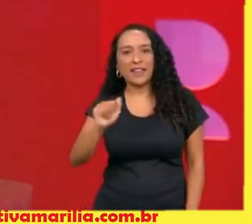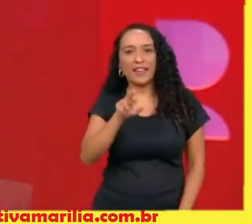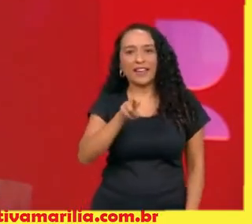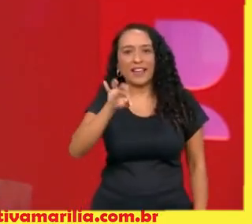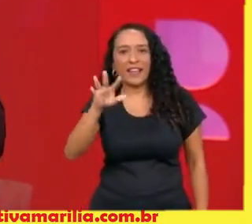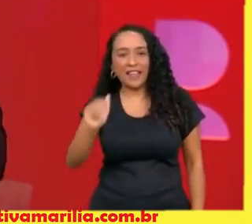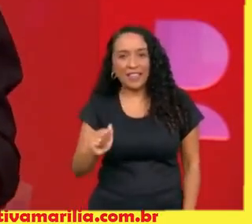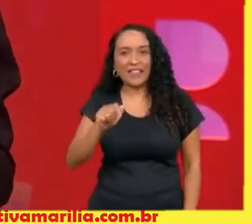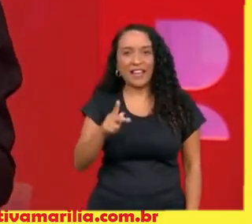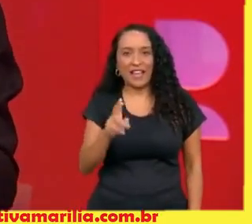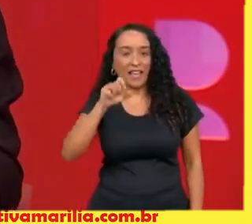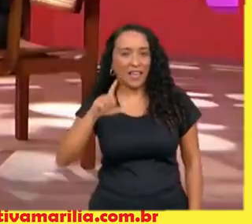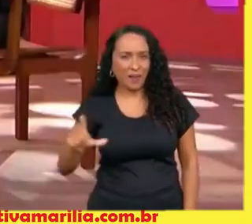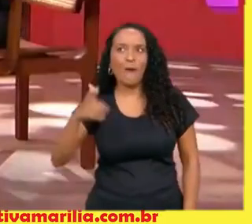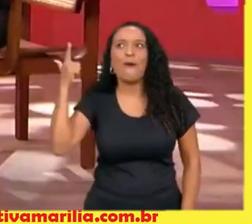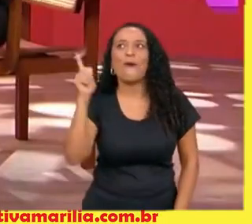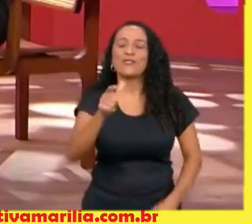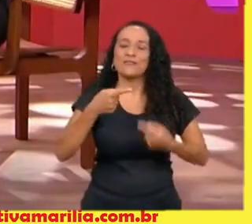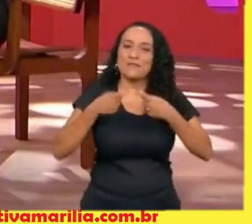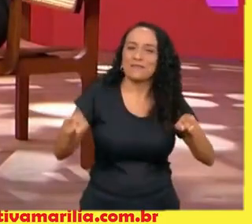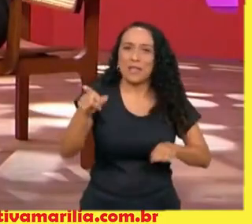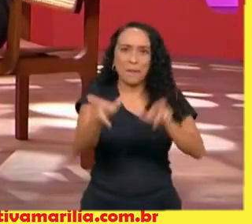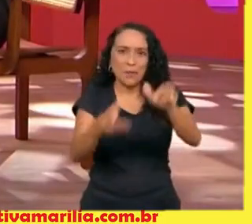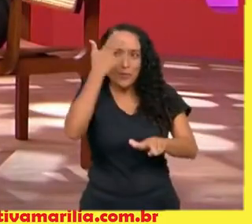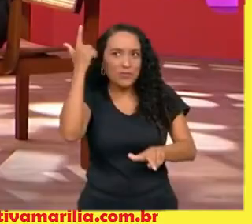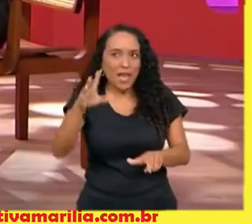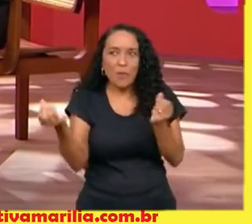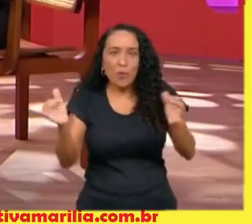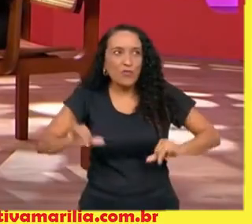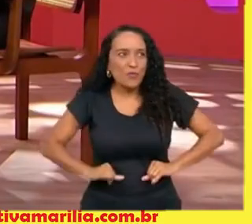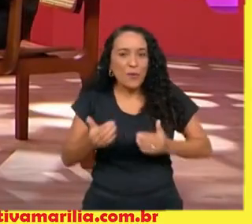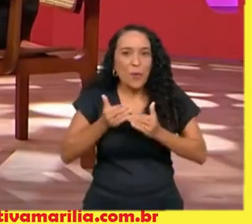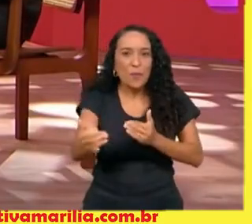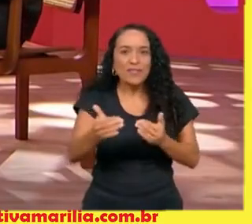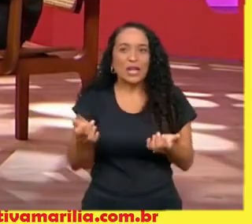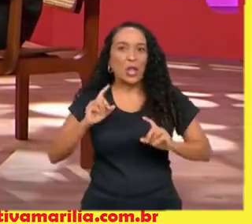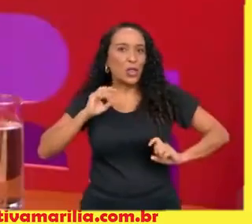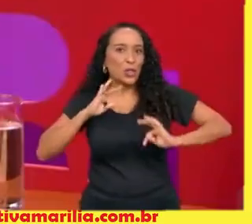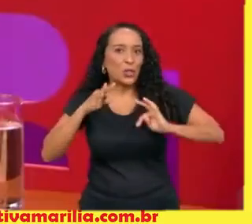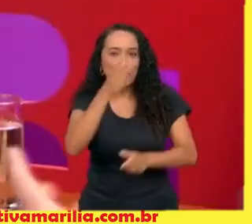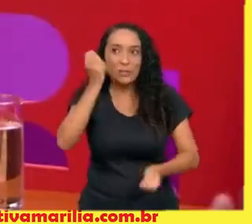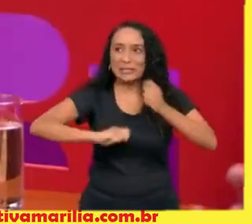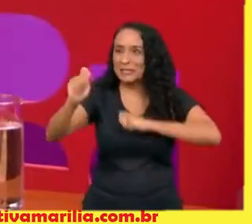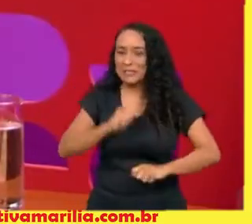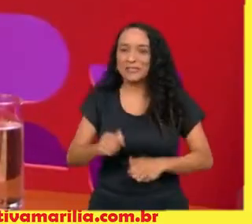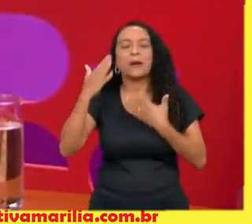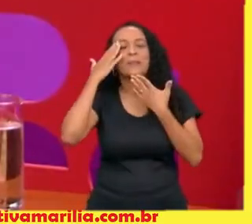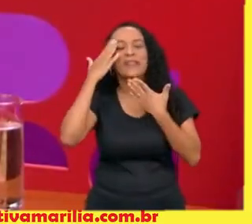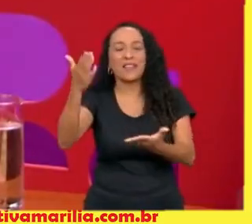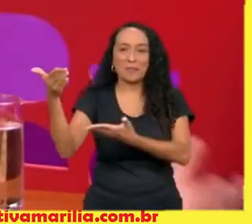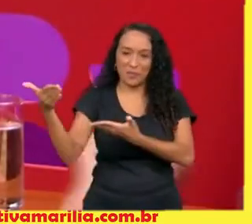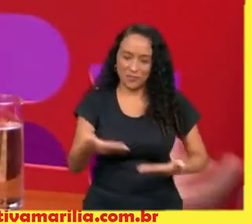fazer a abertura. Muito As pessoas não sabem o sofrimento que às vezes é começar o programa, estávamos todos ansiosos aqui. Obrigada pelo convite.